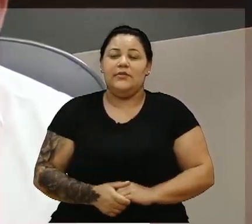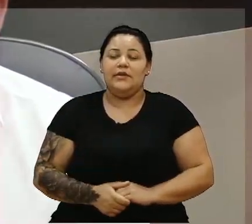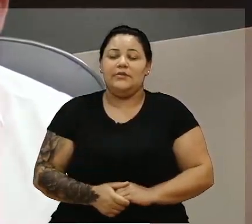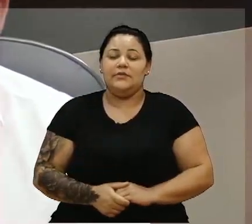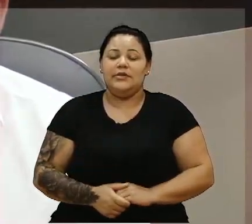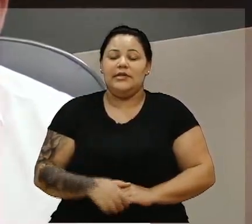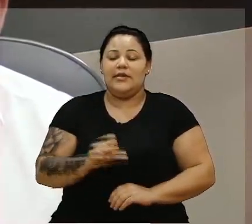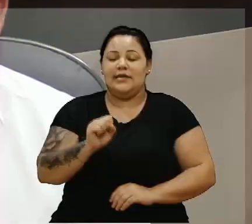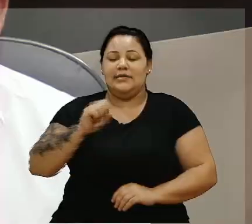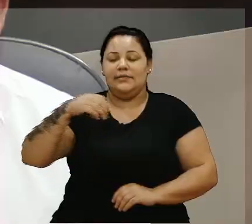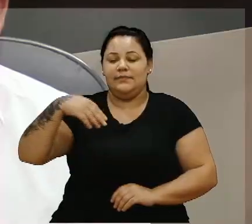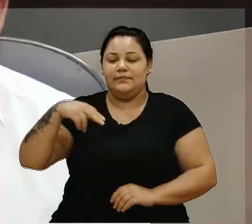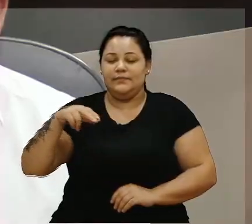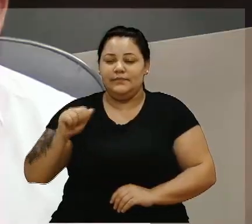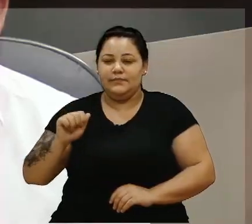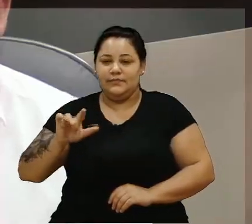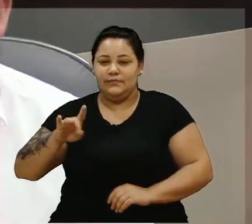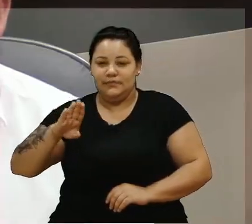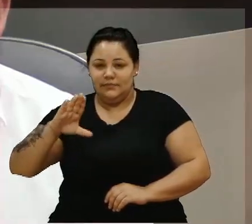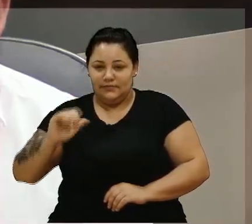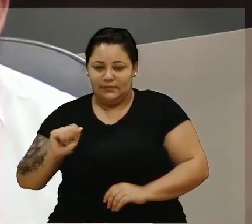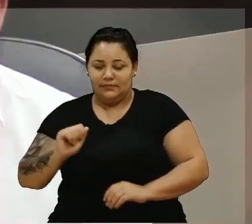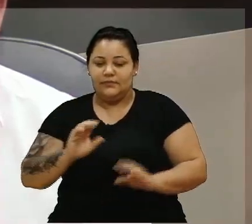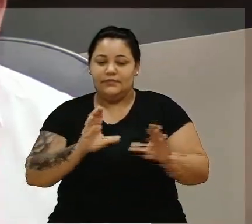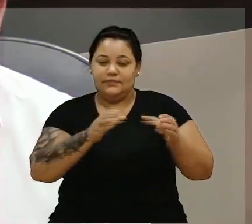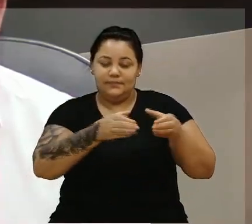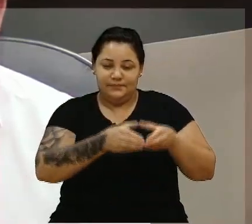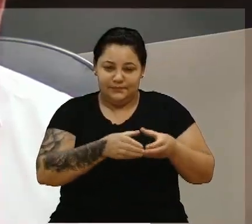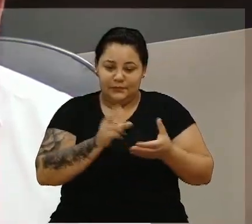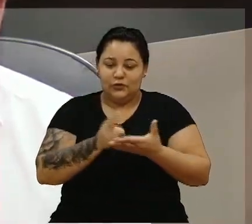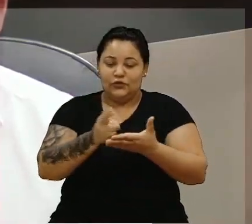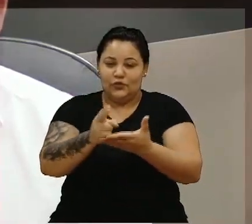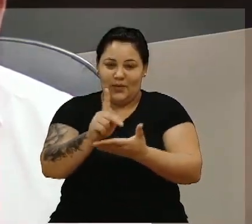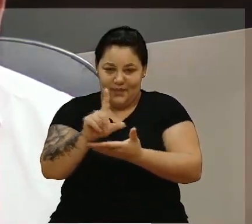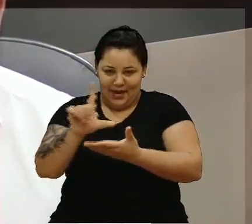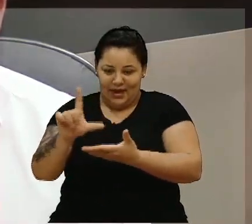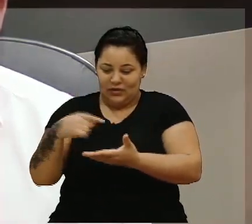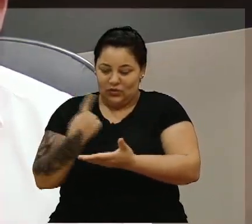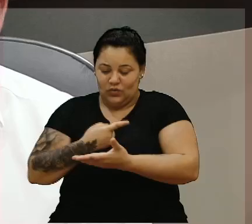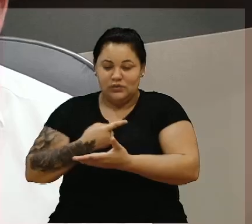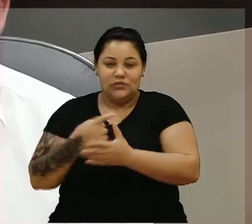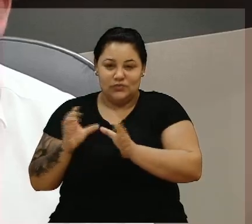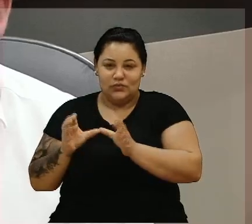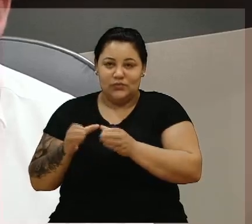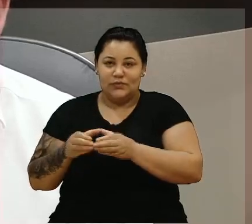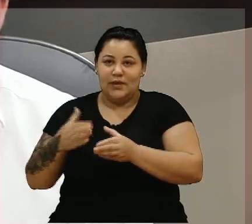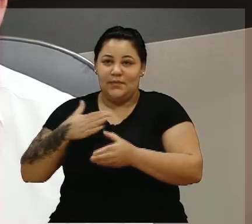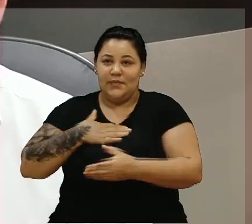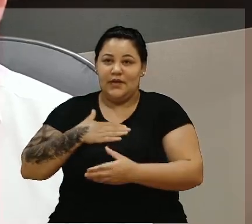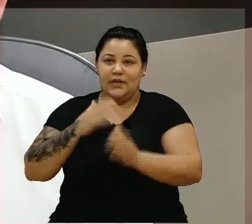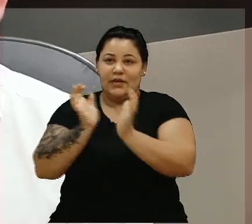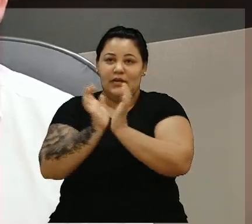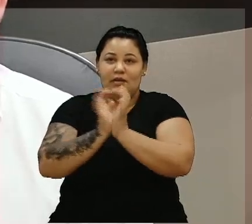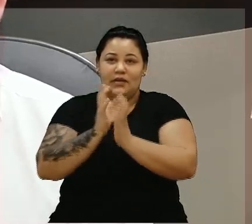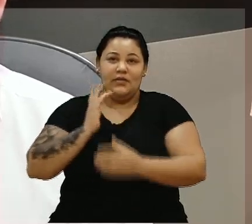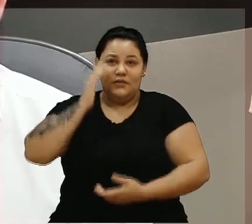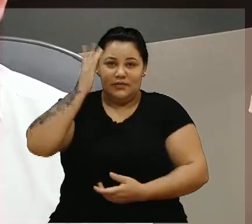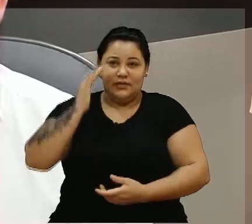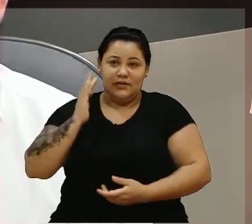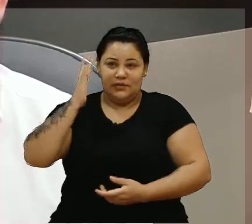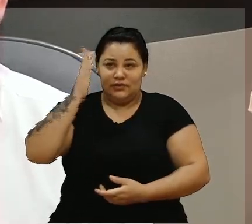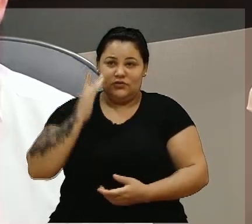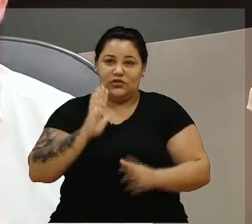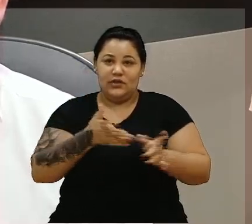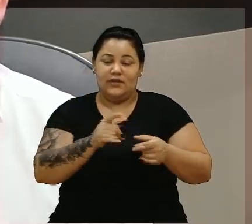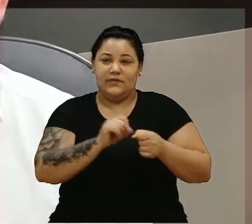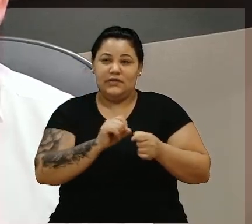fiscalizações, já falando em nome da bancada do PL, a gente vai continuar, vai começar, aliás, a minha colega vereadora Daiane Mello já está fazendo